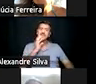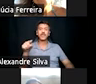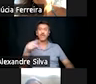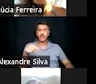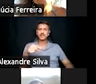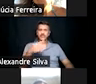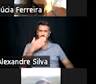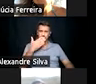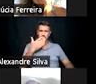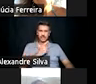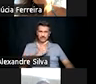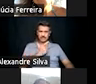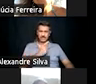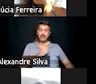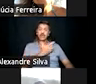de Estado